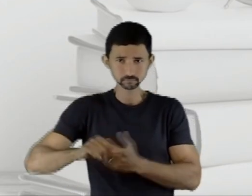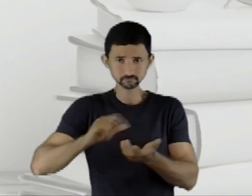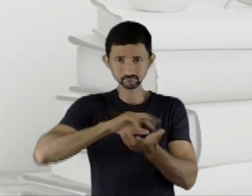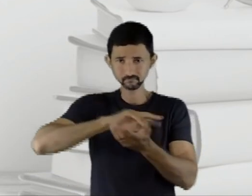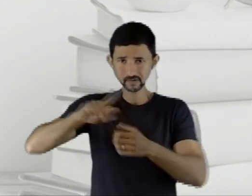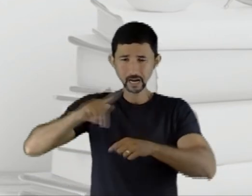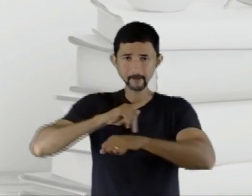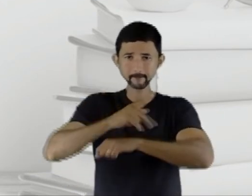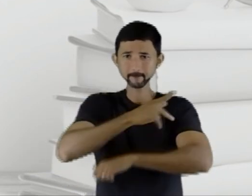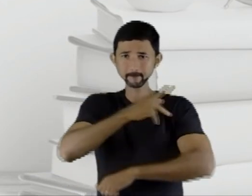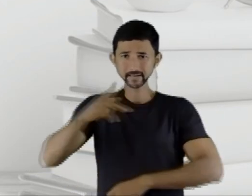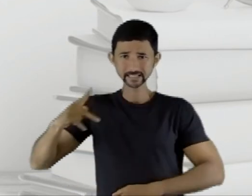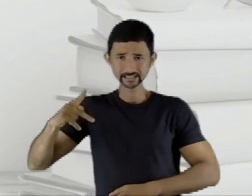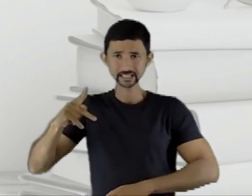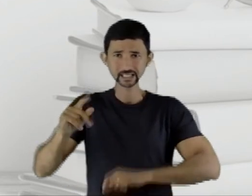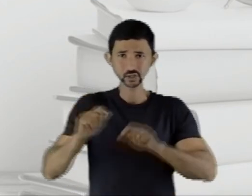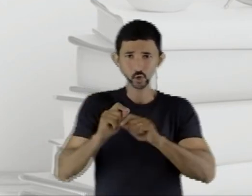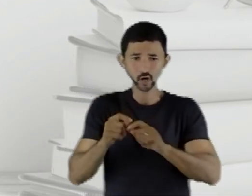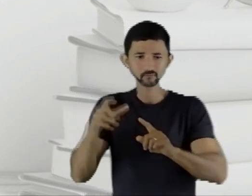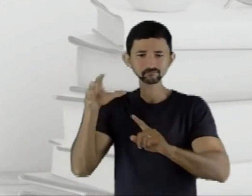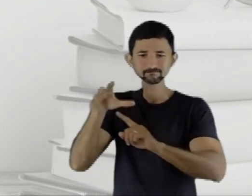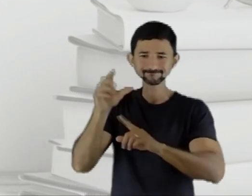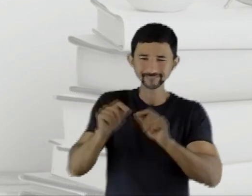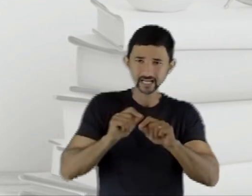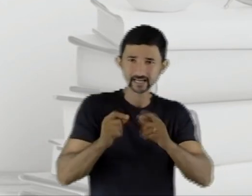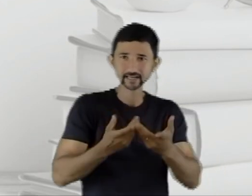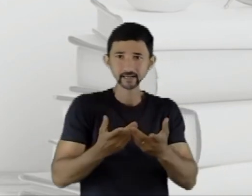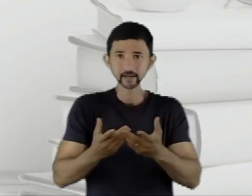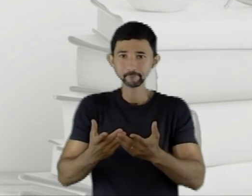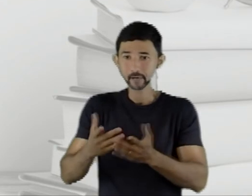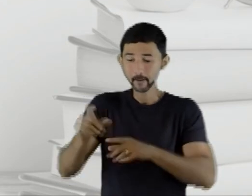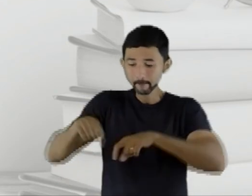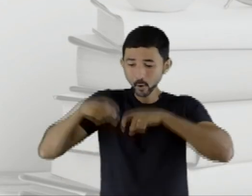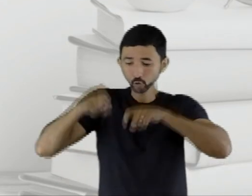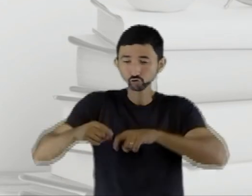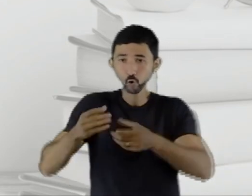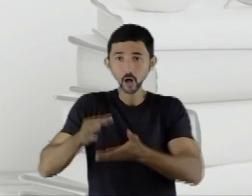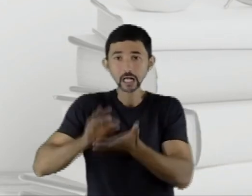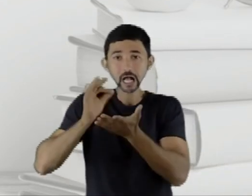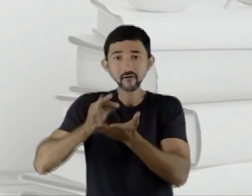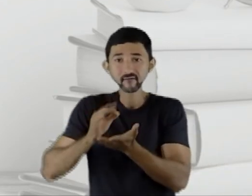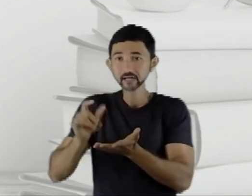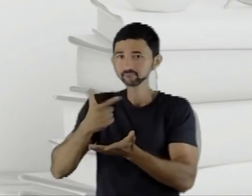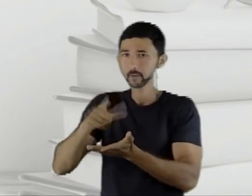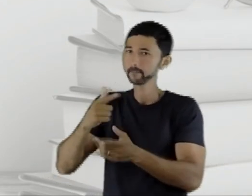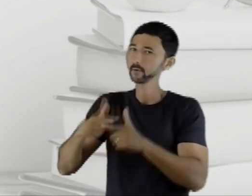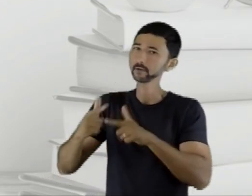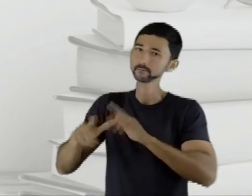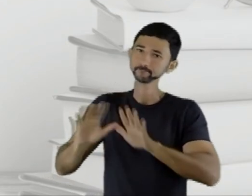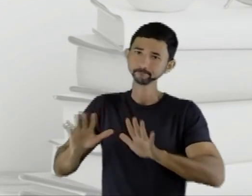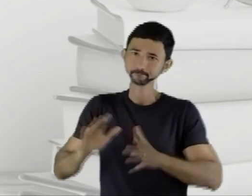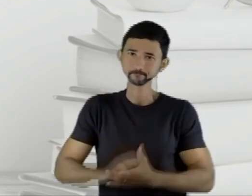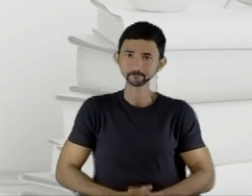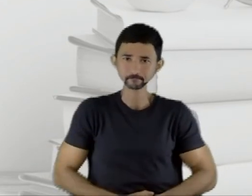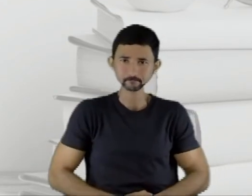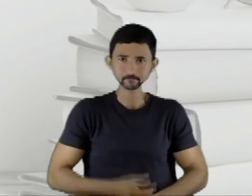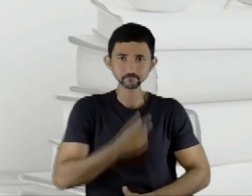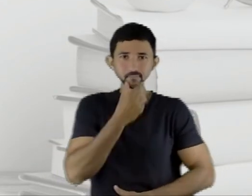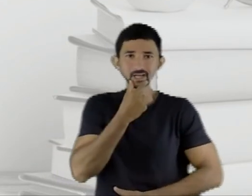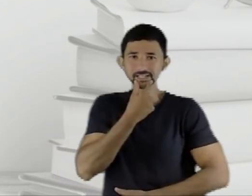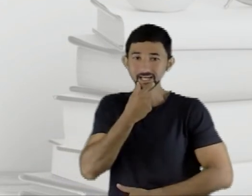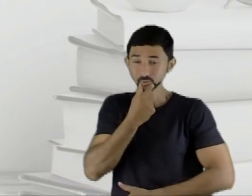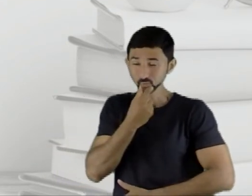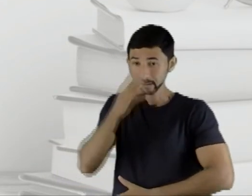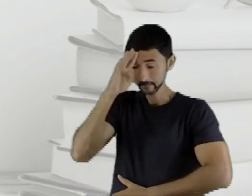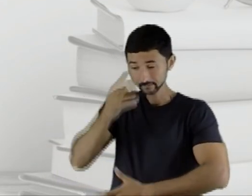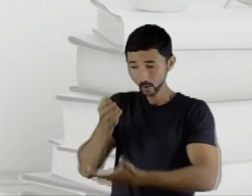presidentes que governaram nesse período intervinham para que os cafeicultores não saíssem prejudicados. Os Estados Unidos, principal comprador do